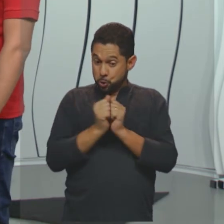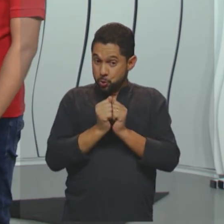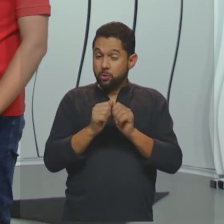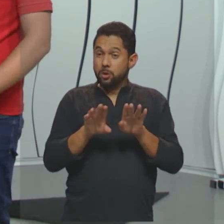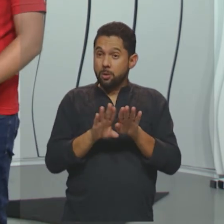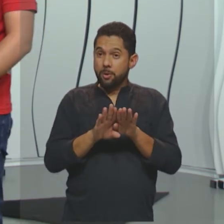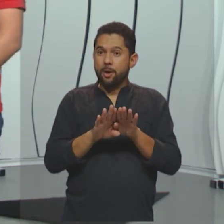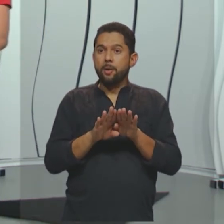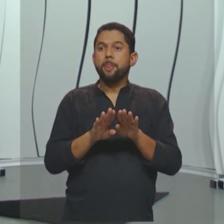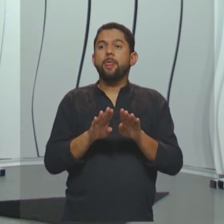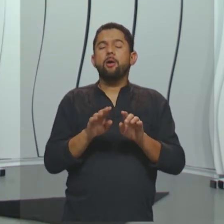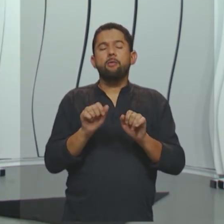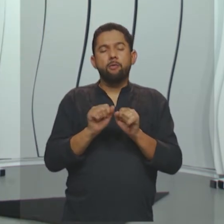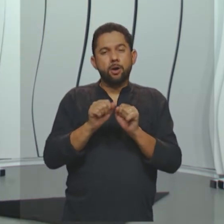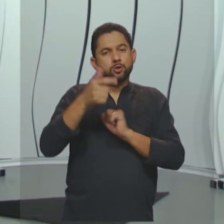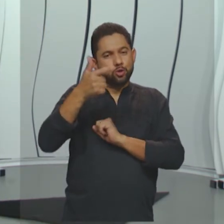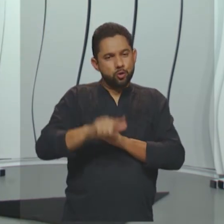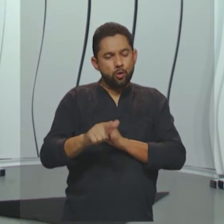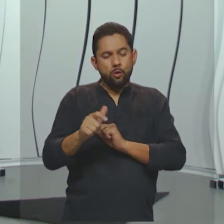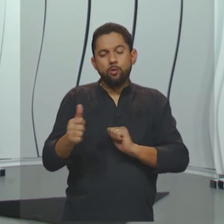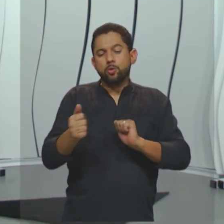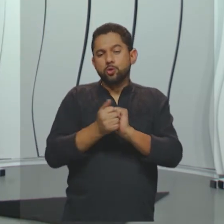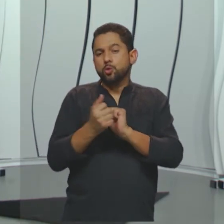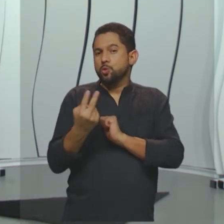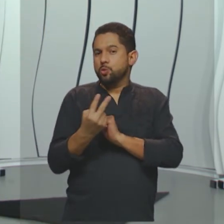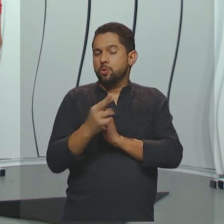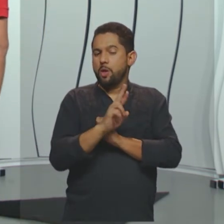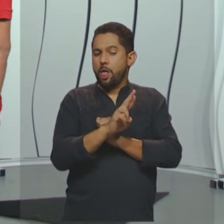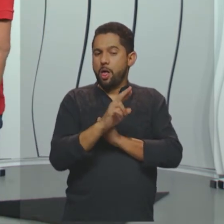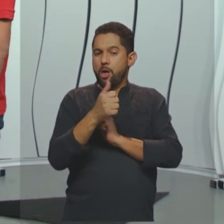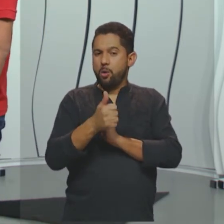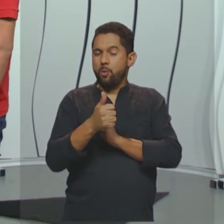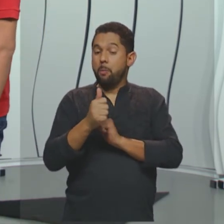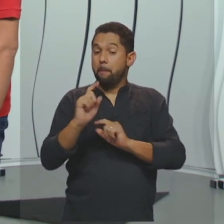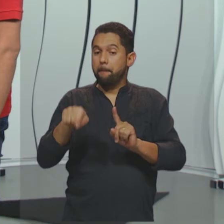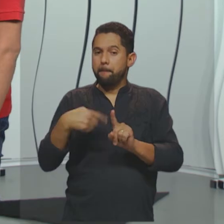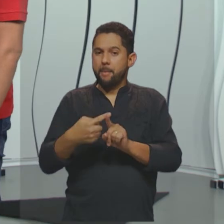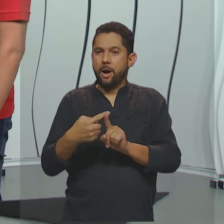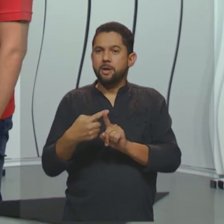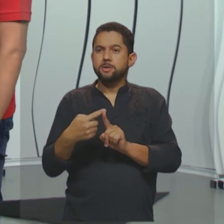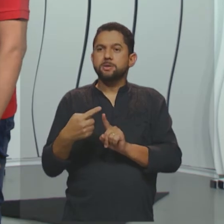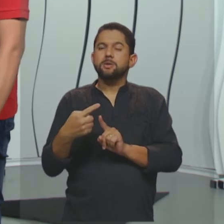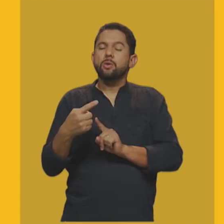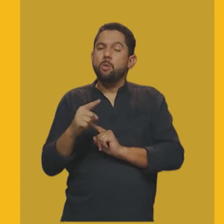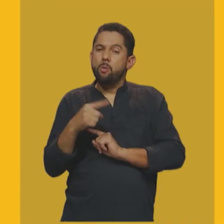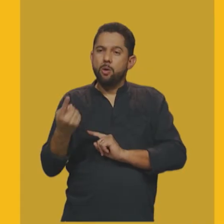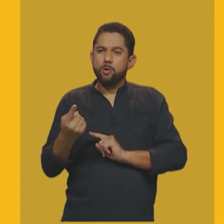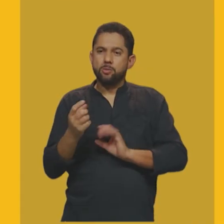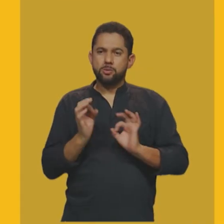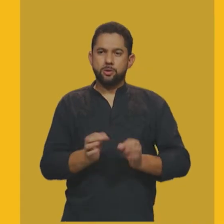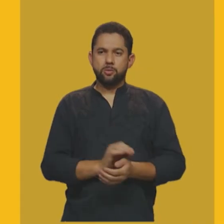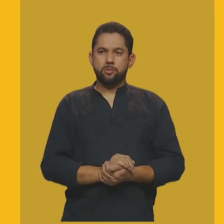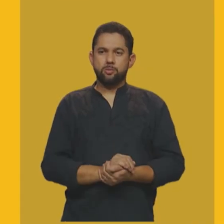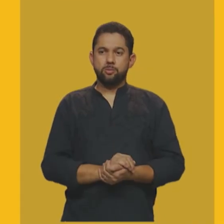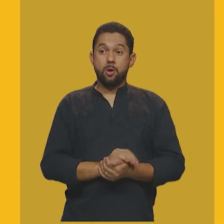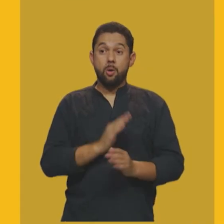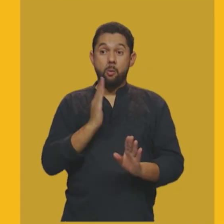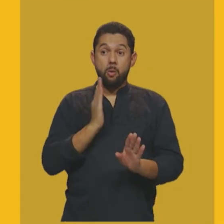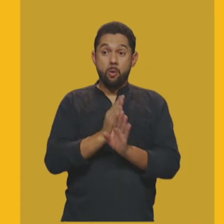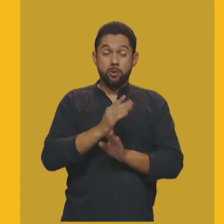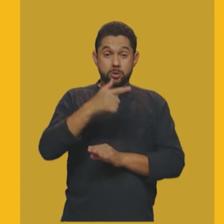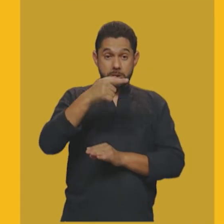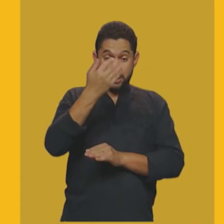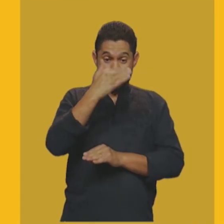ser R1 mais a resistência equivalente 1, que fica 1 mais 4/3, somando vai dar